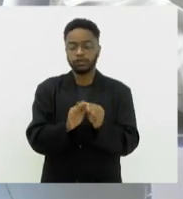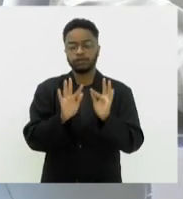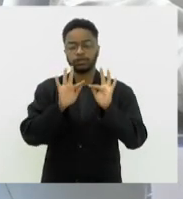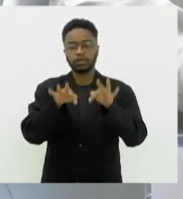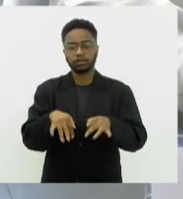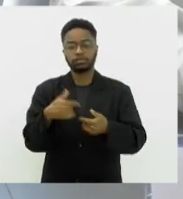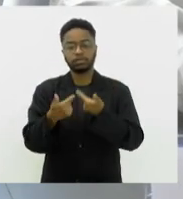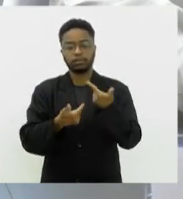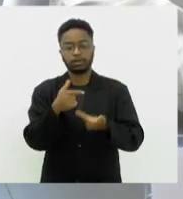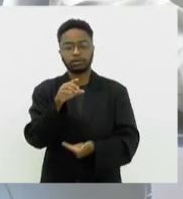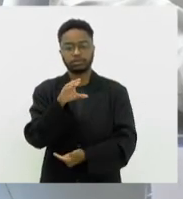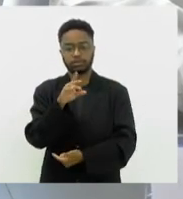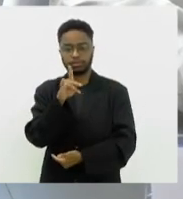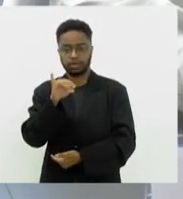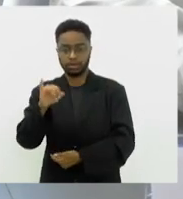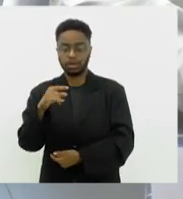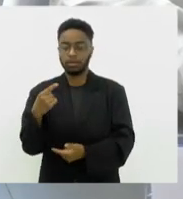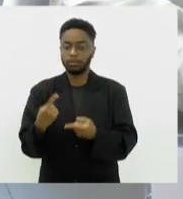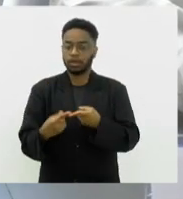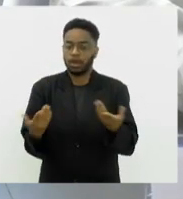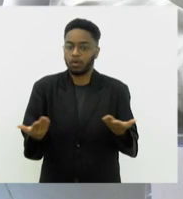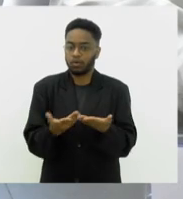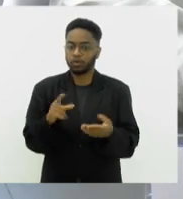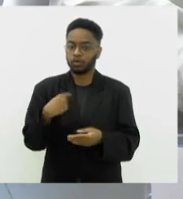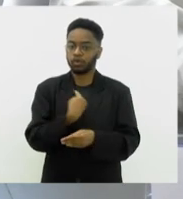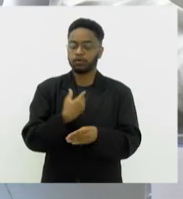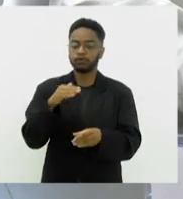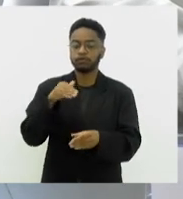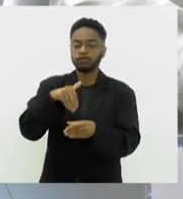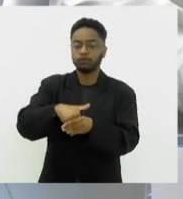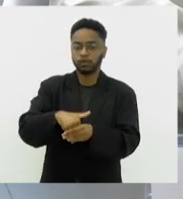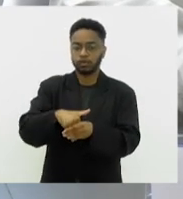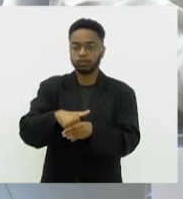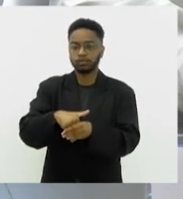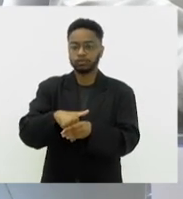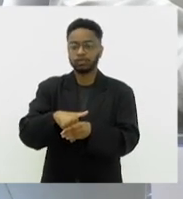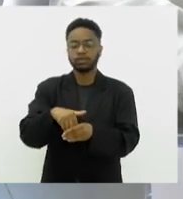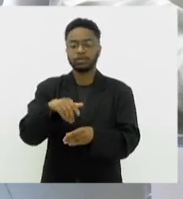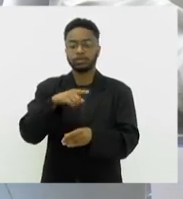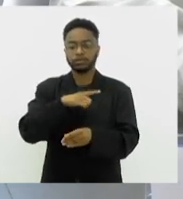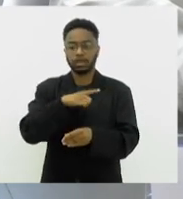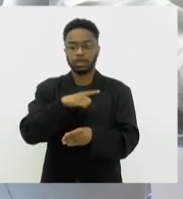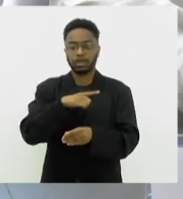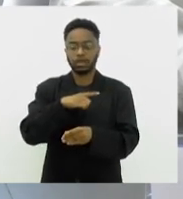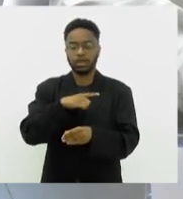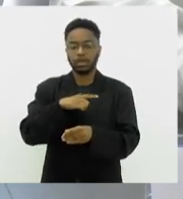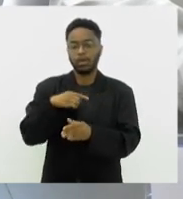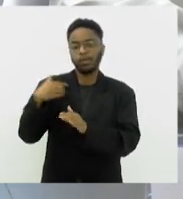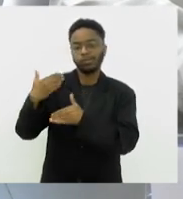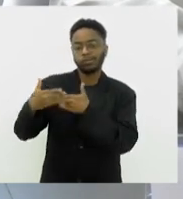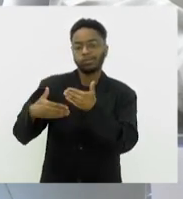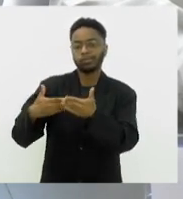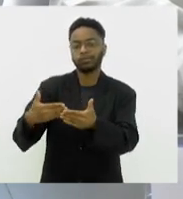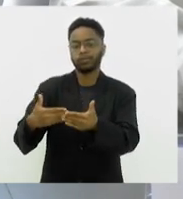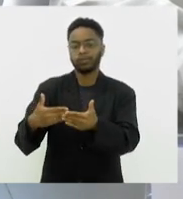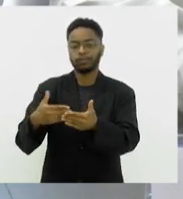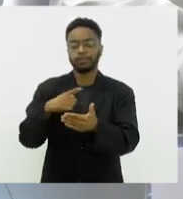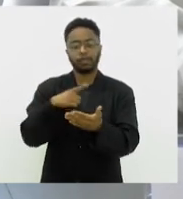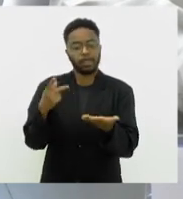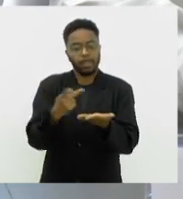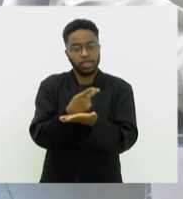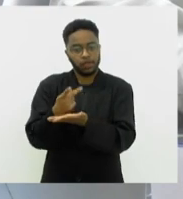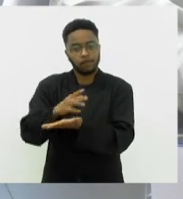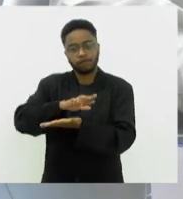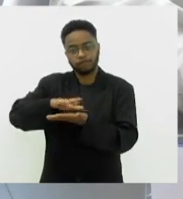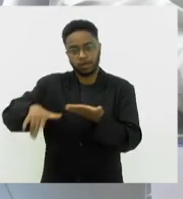quê De um lado votaremos aqui sobre um procedimento contaminados por erros e que vitimam